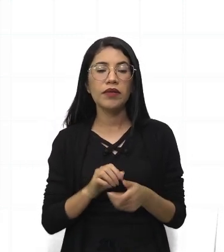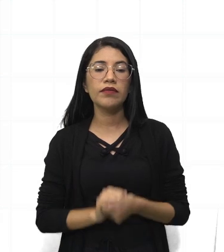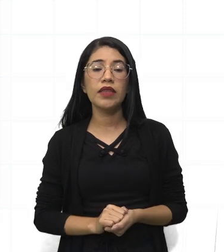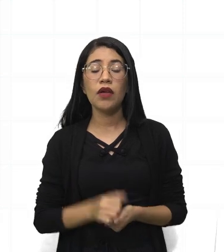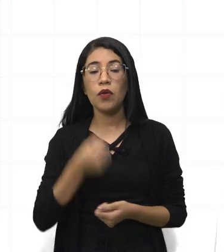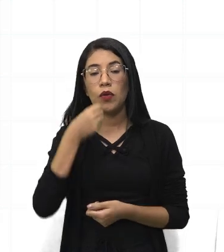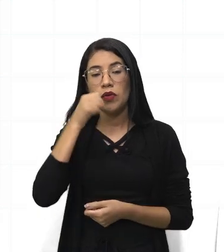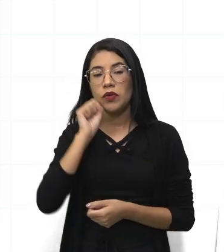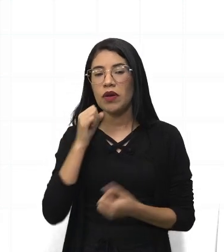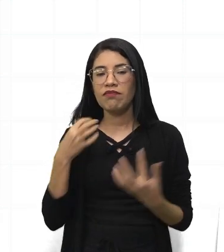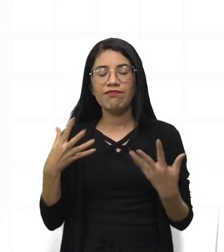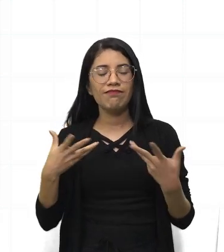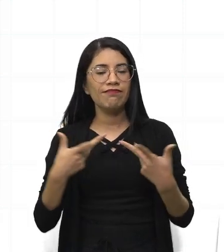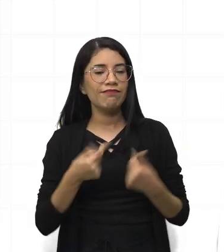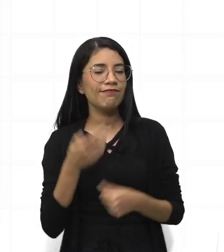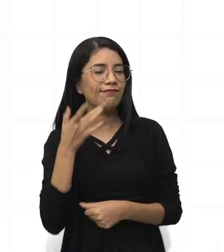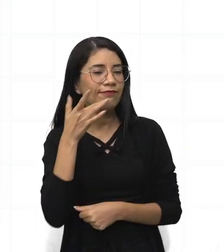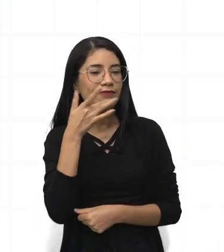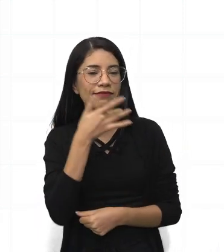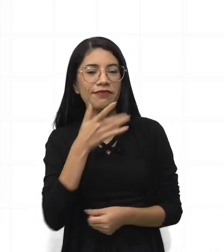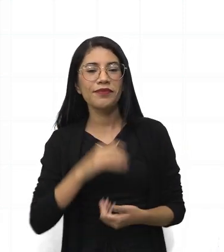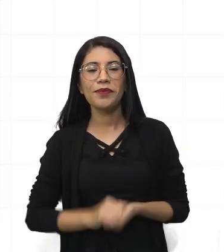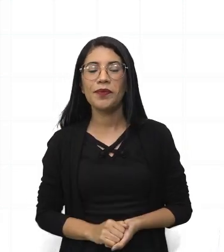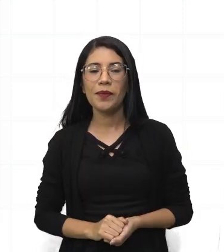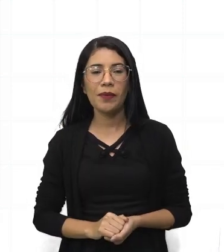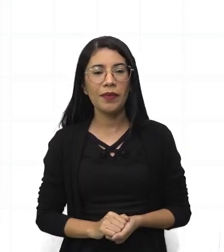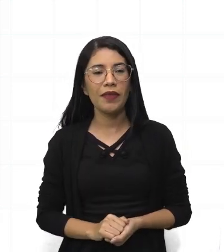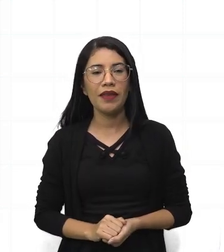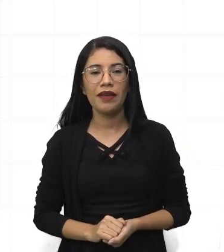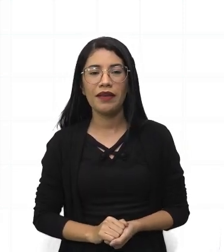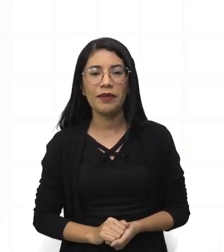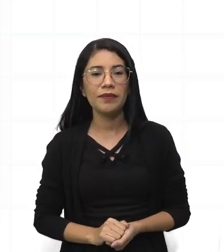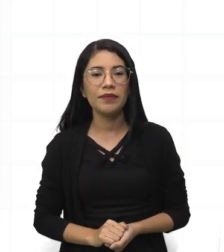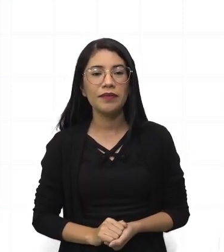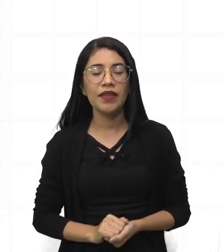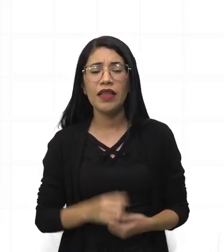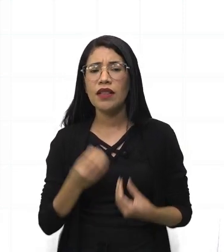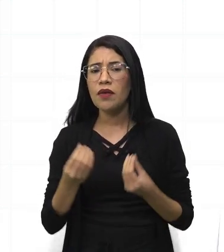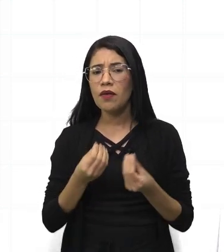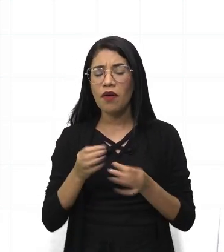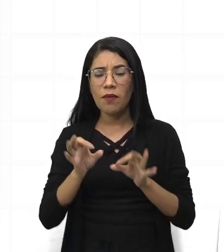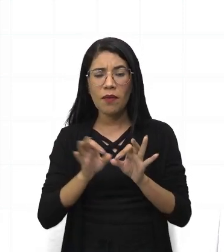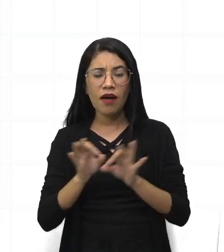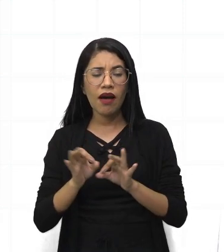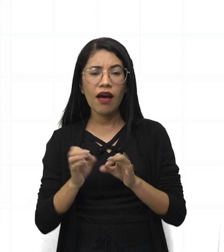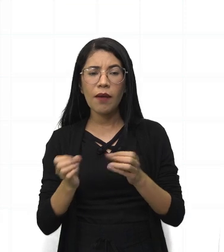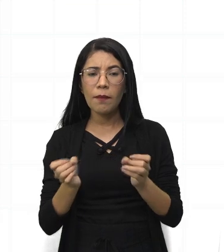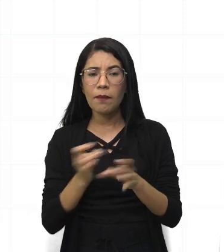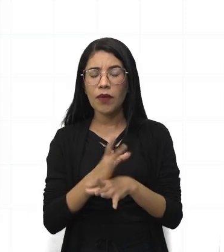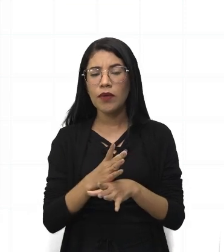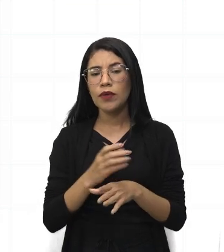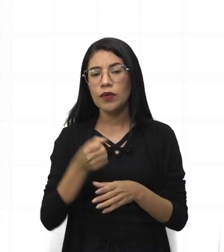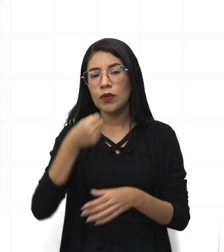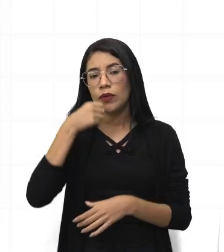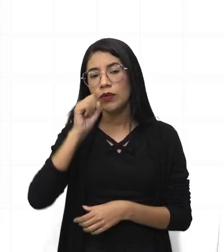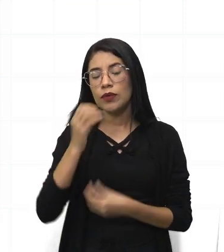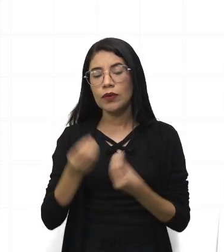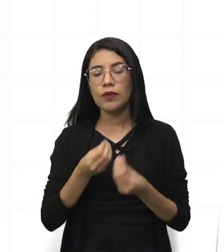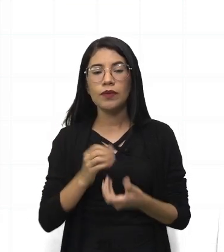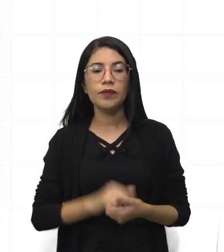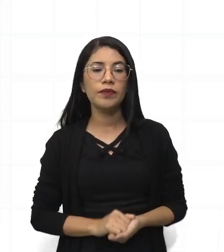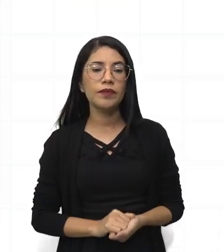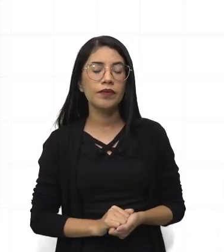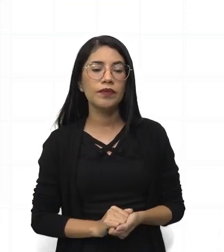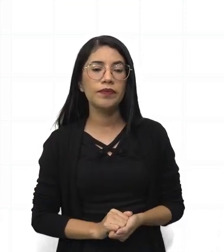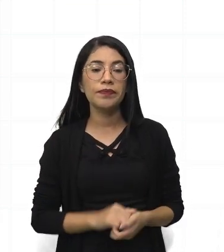é maravilhoso. Agora vamos verificar como eu preparo esse suco. Vamos lá. Olha só, o modo de